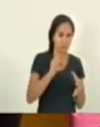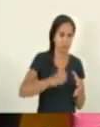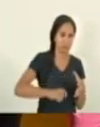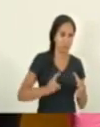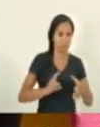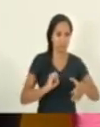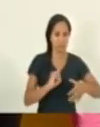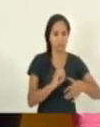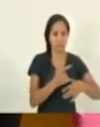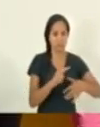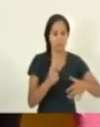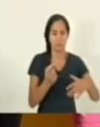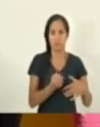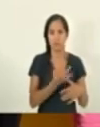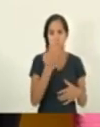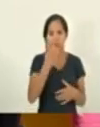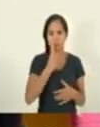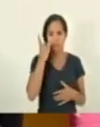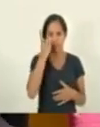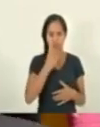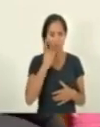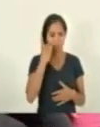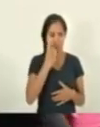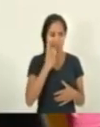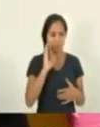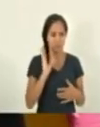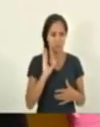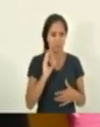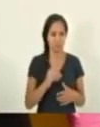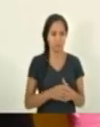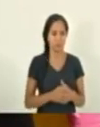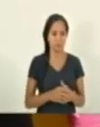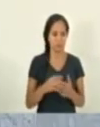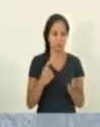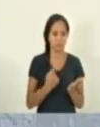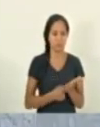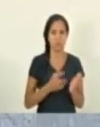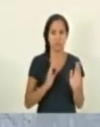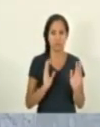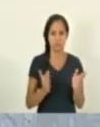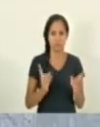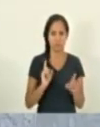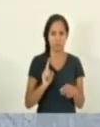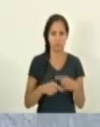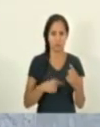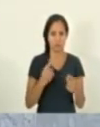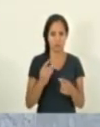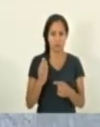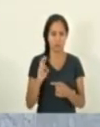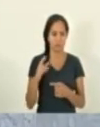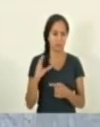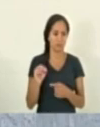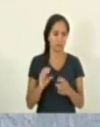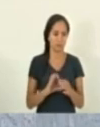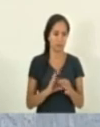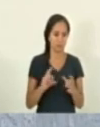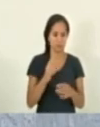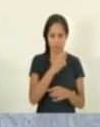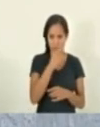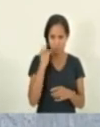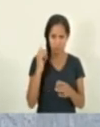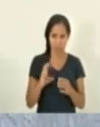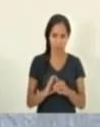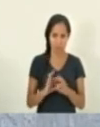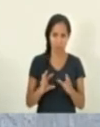coro. Não, nós fizemos uma... Ok. Nós fizemos um acordo aqui... Porque depois do Bruno que abriu mão, seria eu, o capitão Assunção também